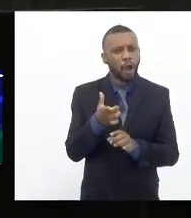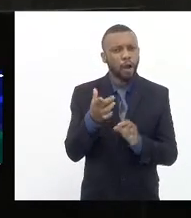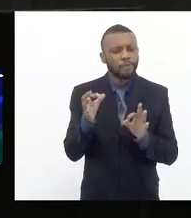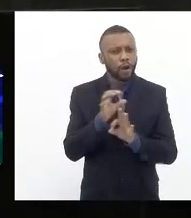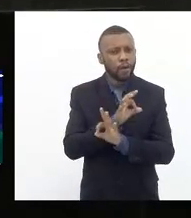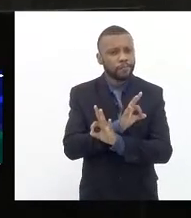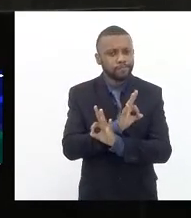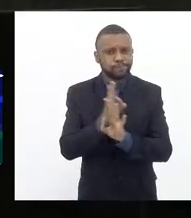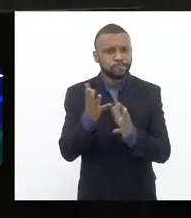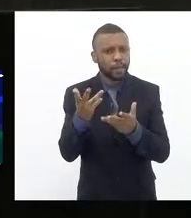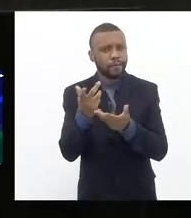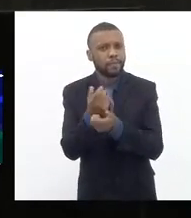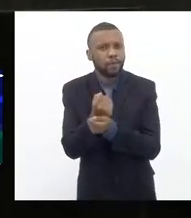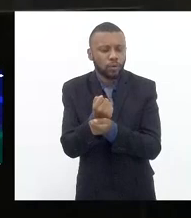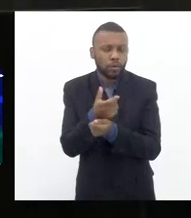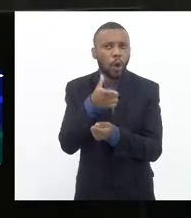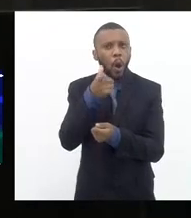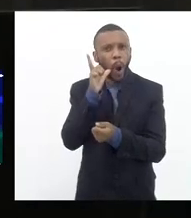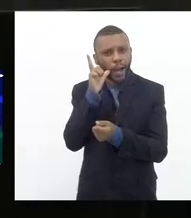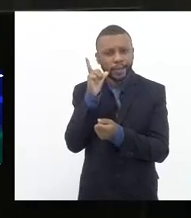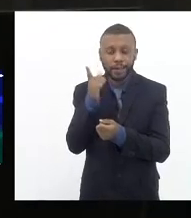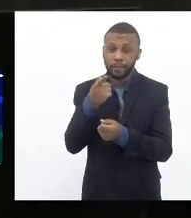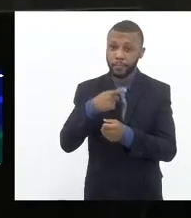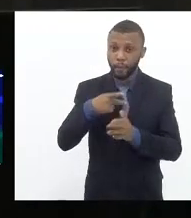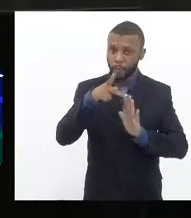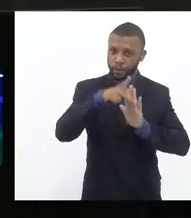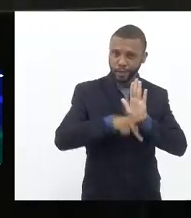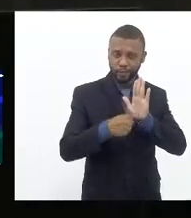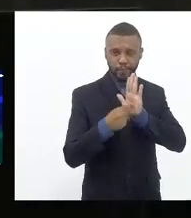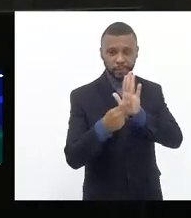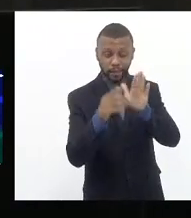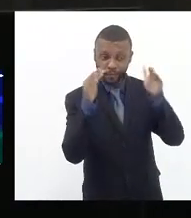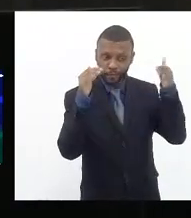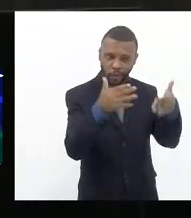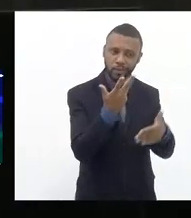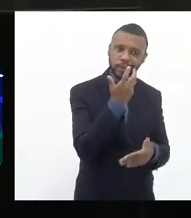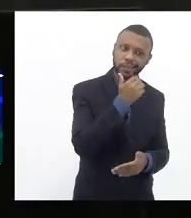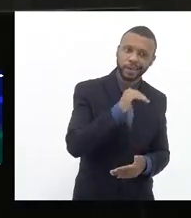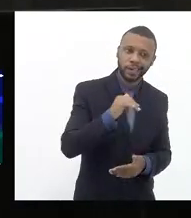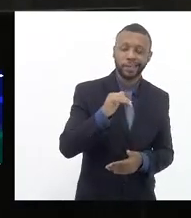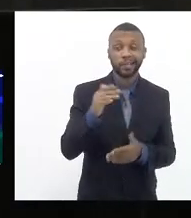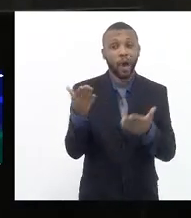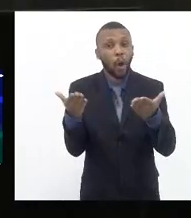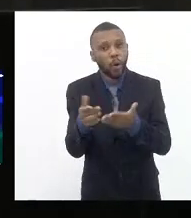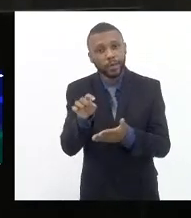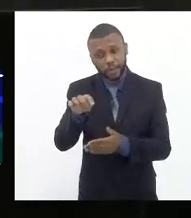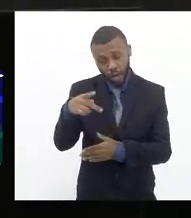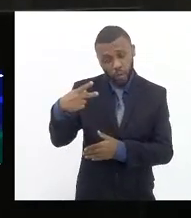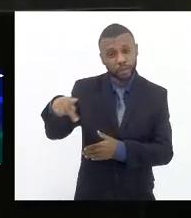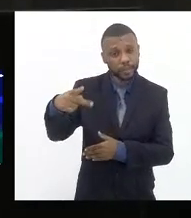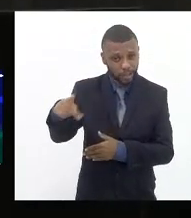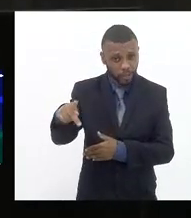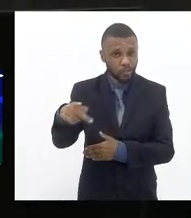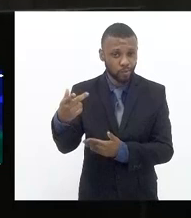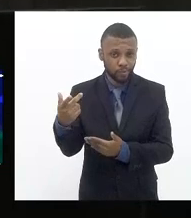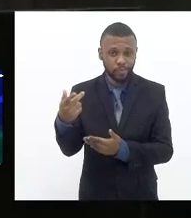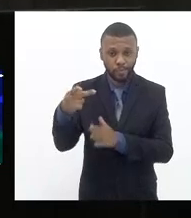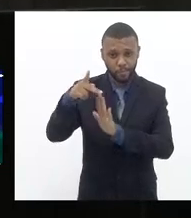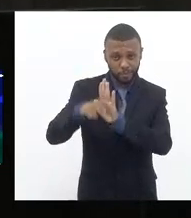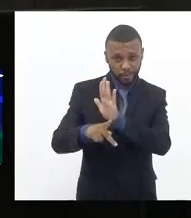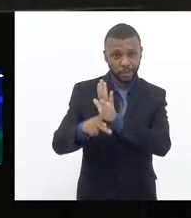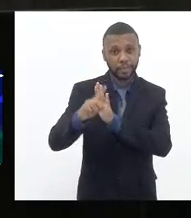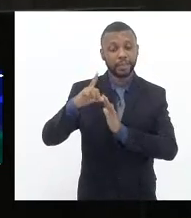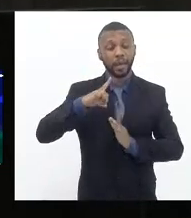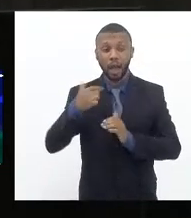é o seu, espero que tenha outros projetos. E meus parabéns por estar lidando com o pessoal que realmente precisa. Milhares